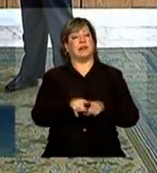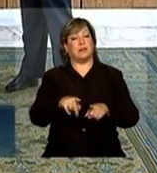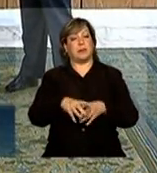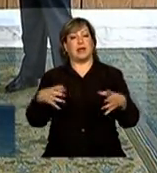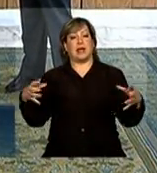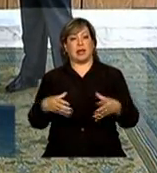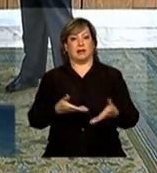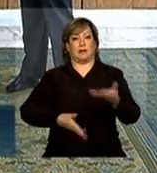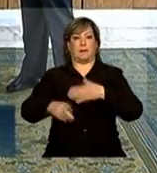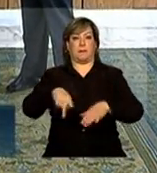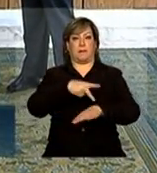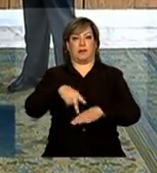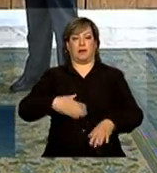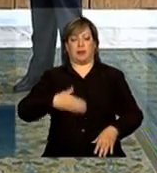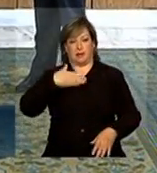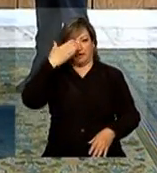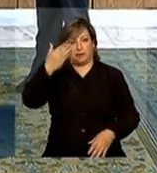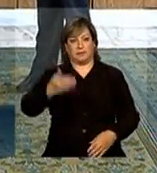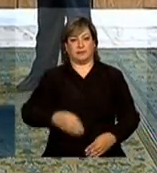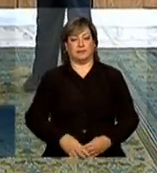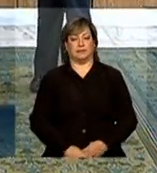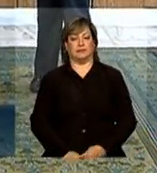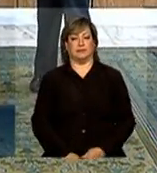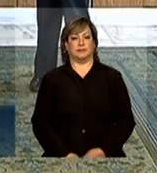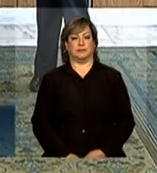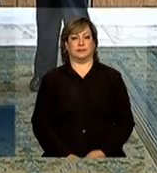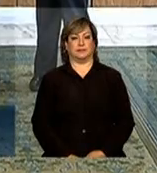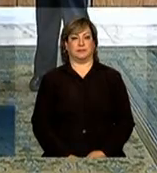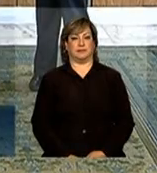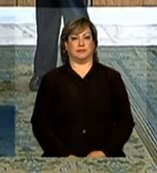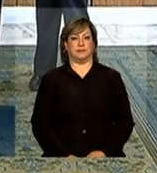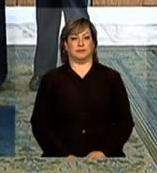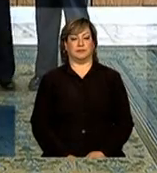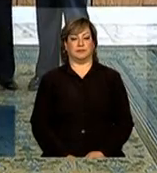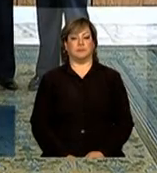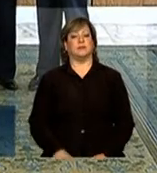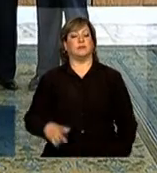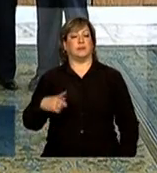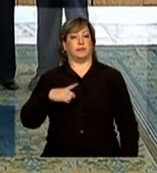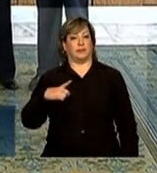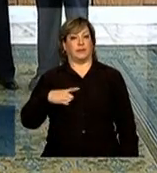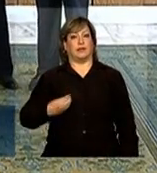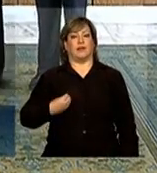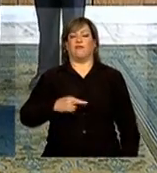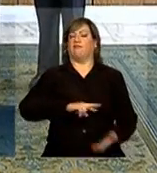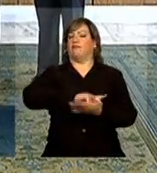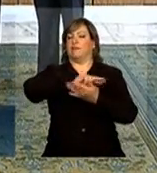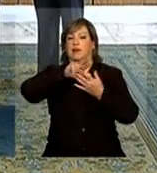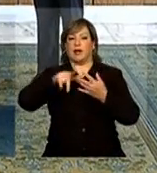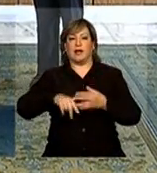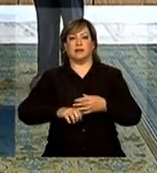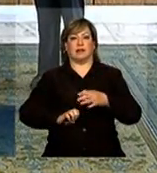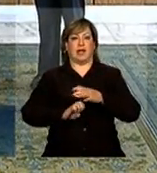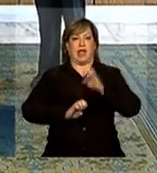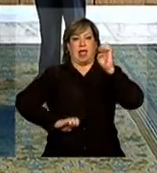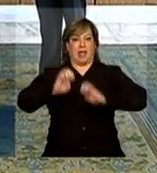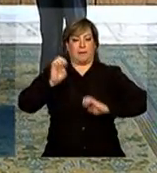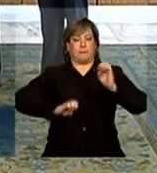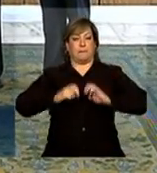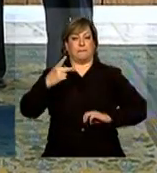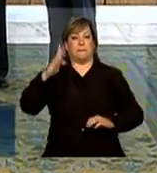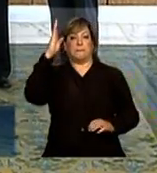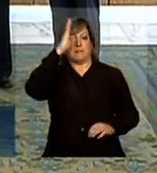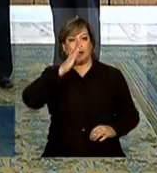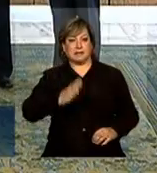Existem várias empresas brasileiras que